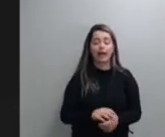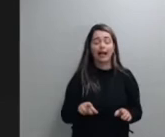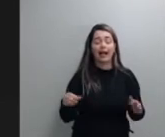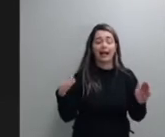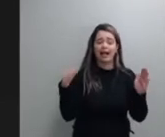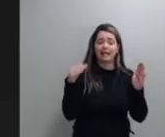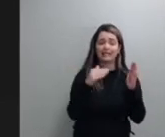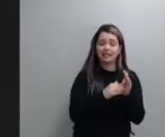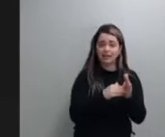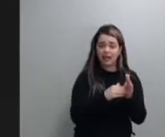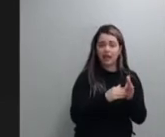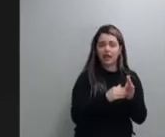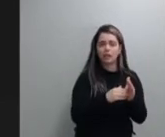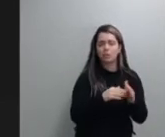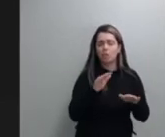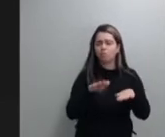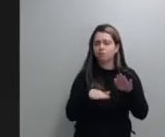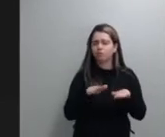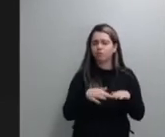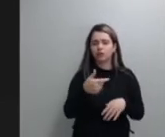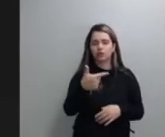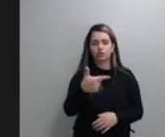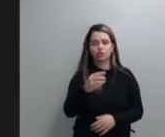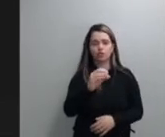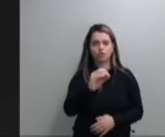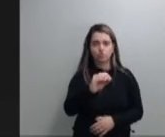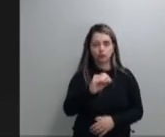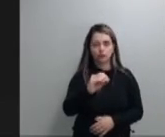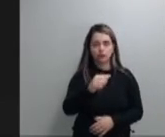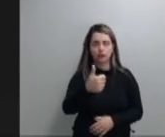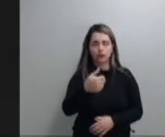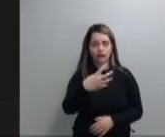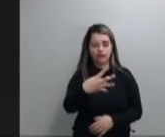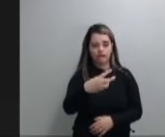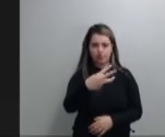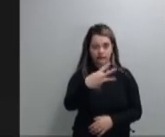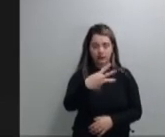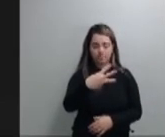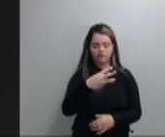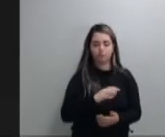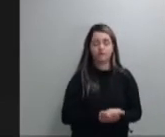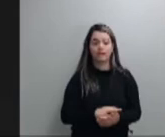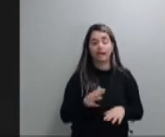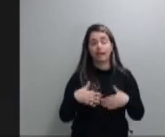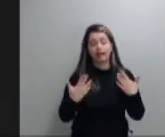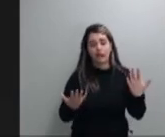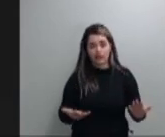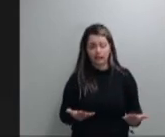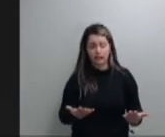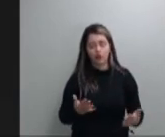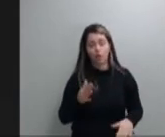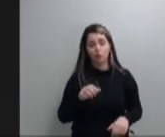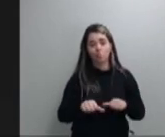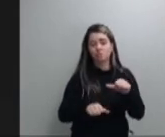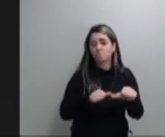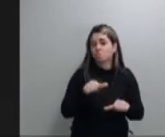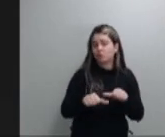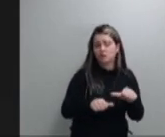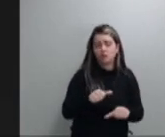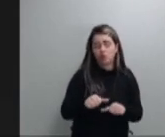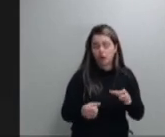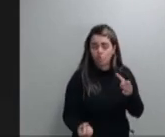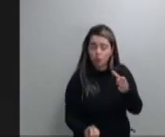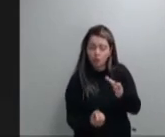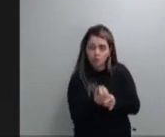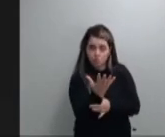2013. É contra essa alteração, senhores ministros, que se insurgem com os recorrentes. Na